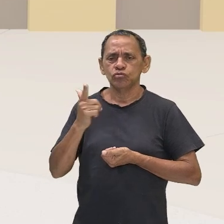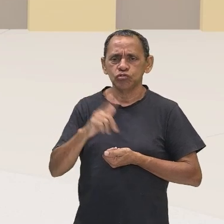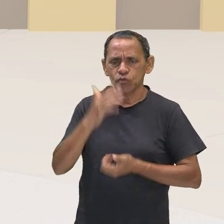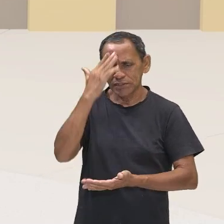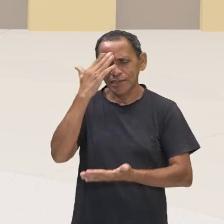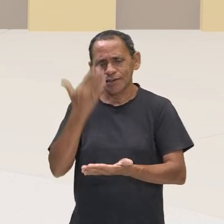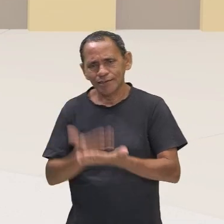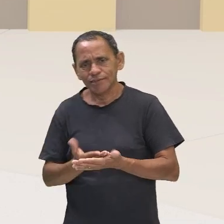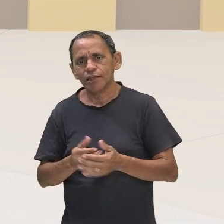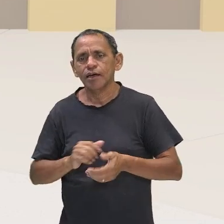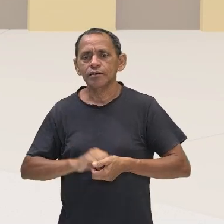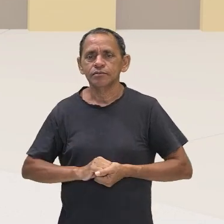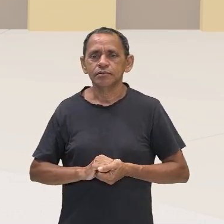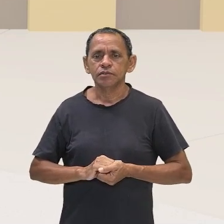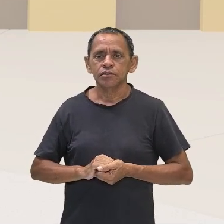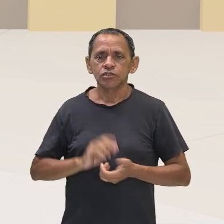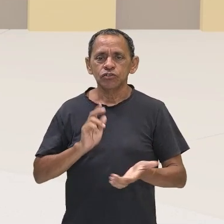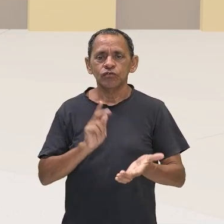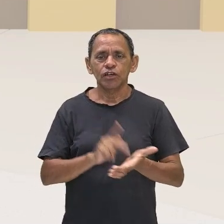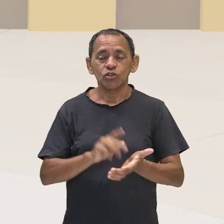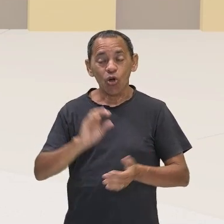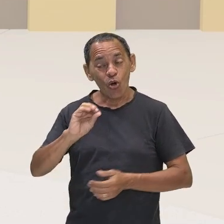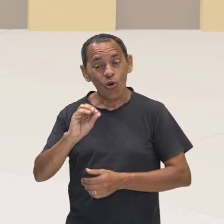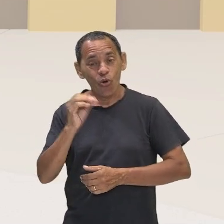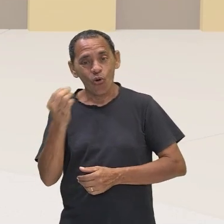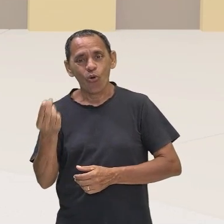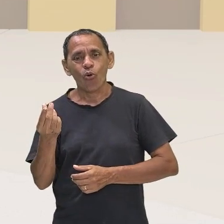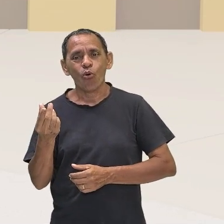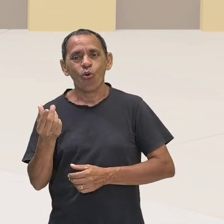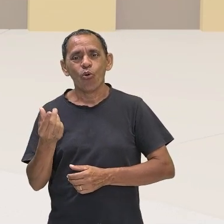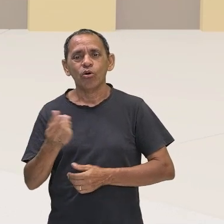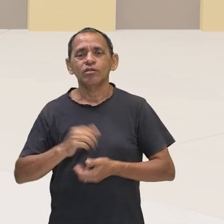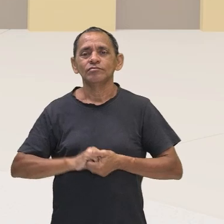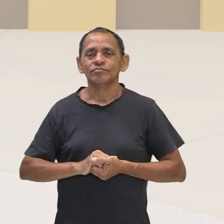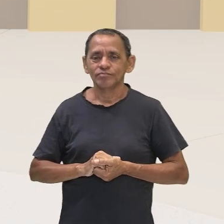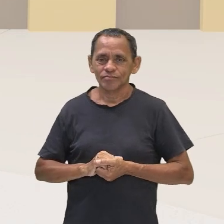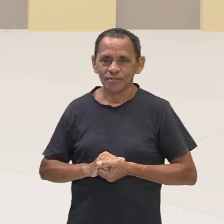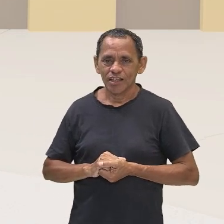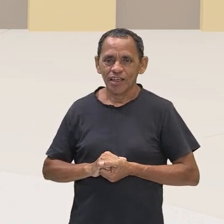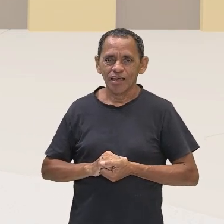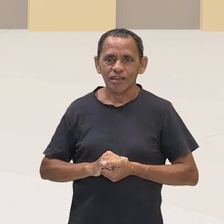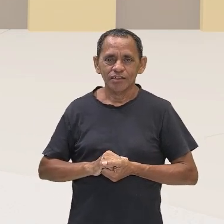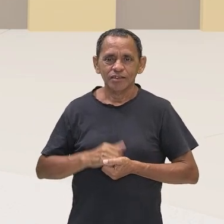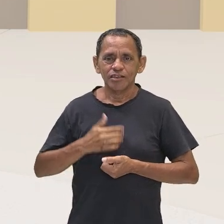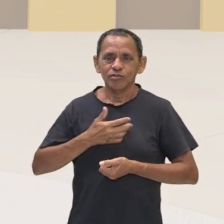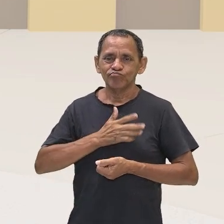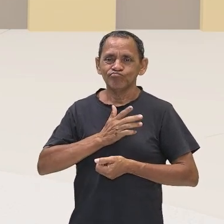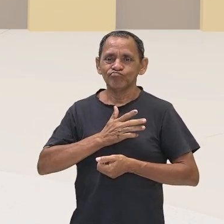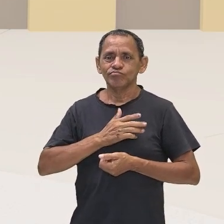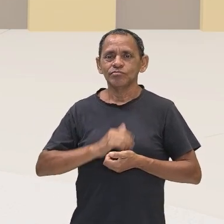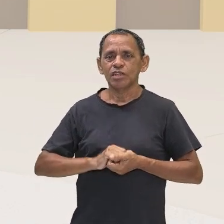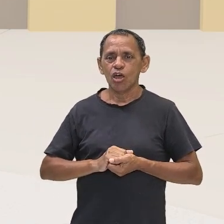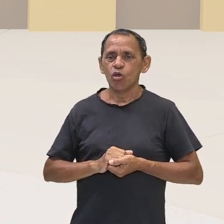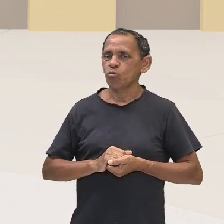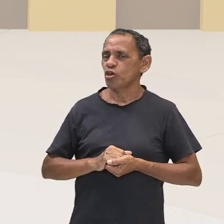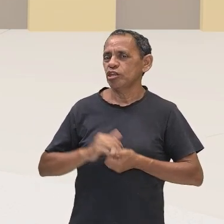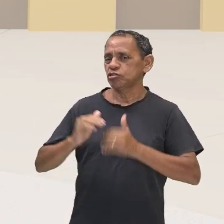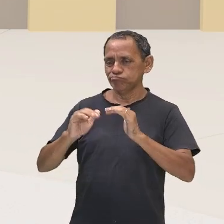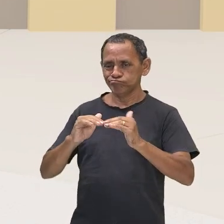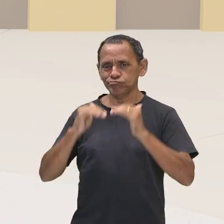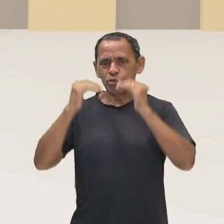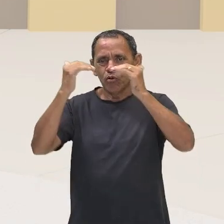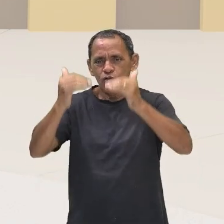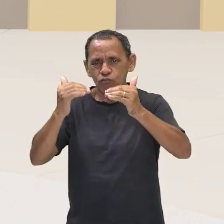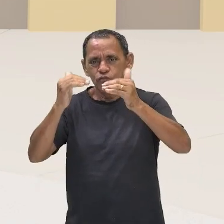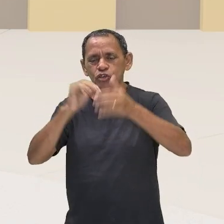não. Ou eu não mereço, essa daqui é clássica, né? Não mereço ser promovido, pois sou